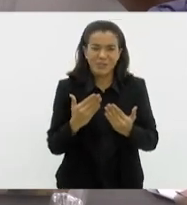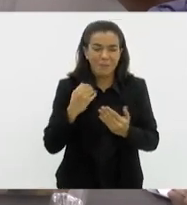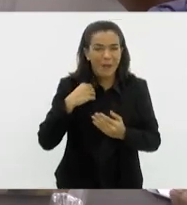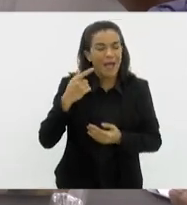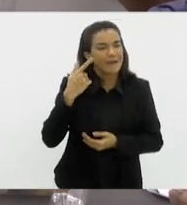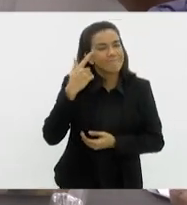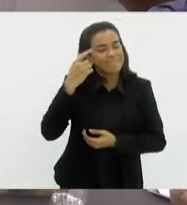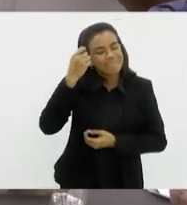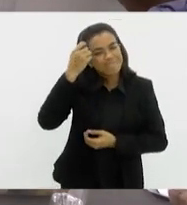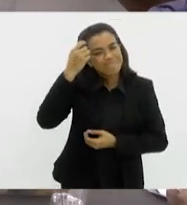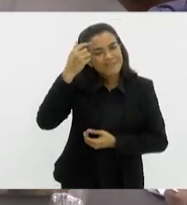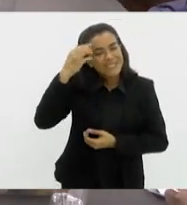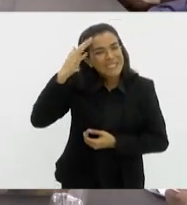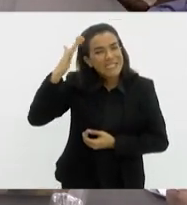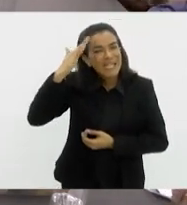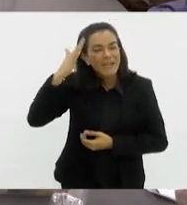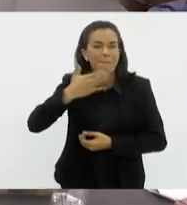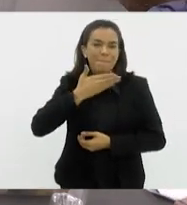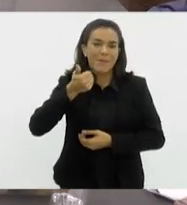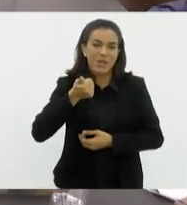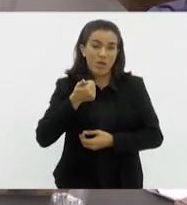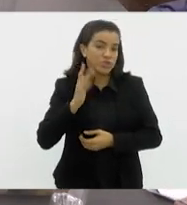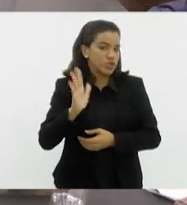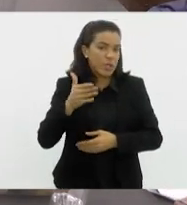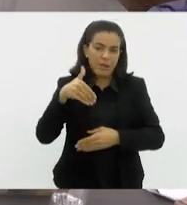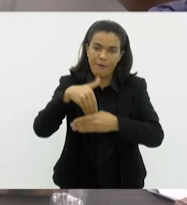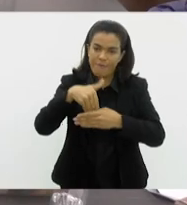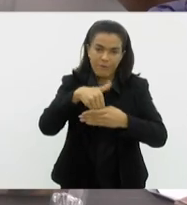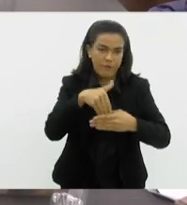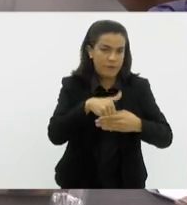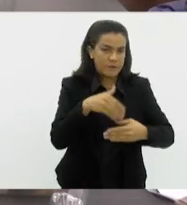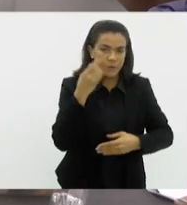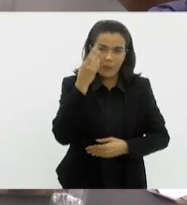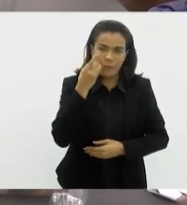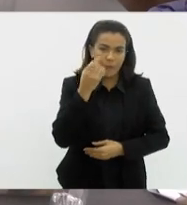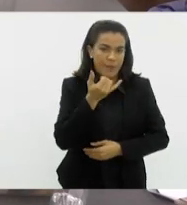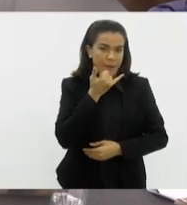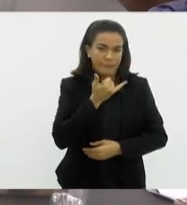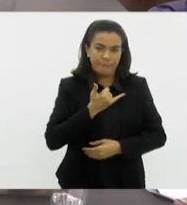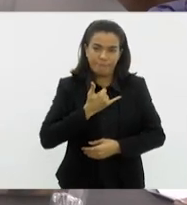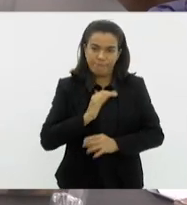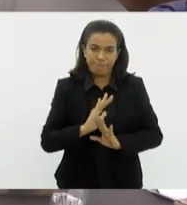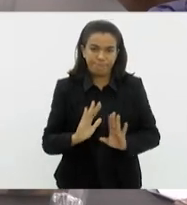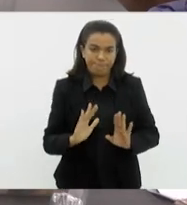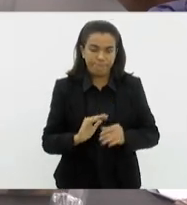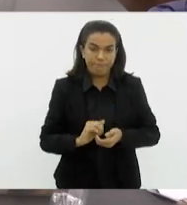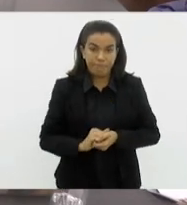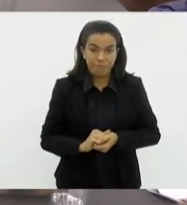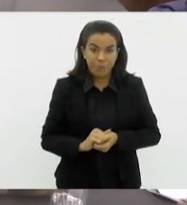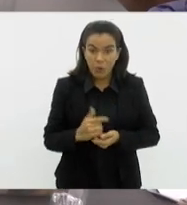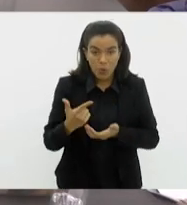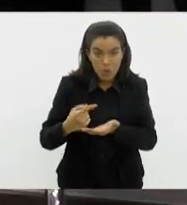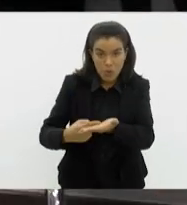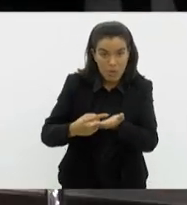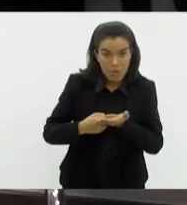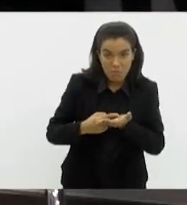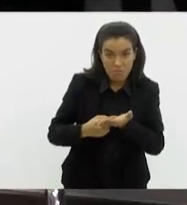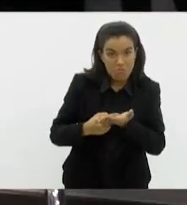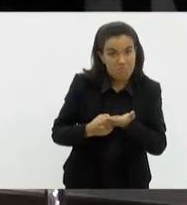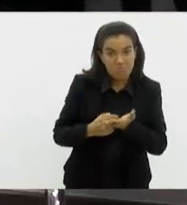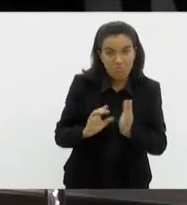não tenho nada contra essa possibilidade. Já está em votação, deputado Serafini. Se tiver acordo, bom, senão tudo bem, a gente vai para